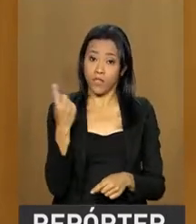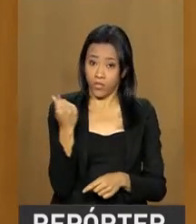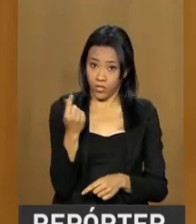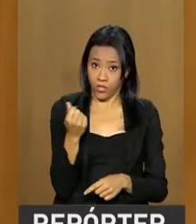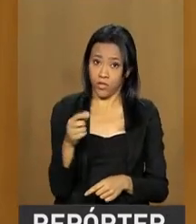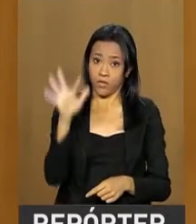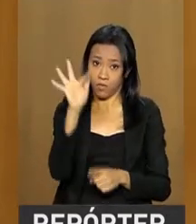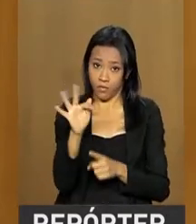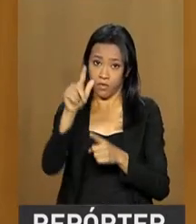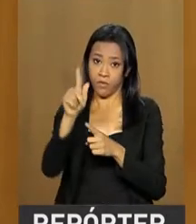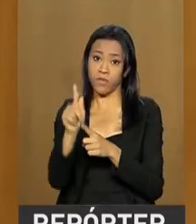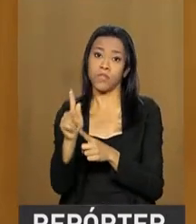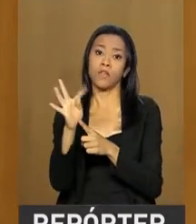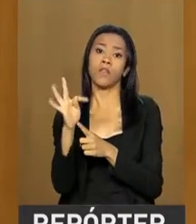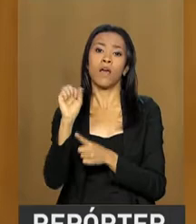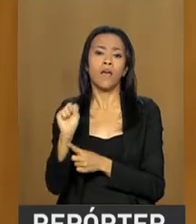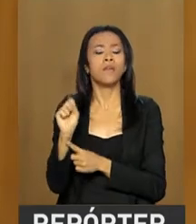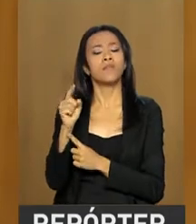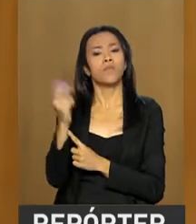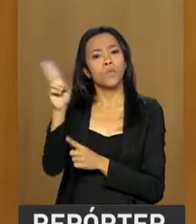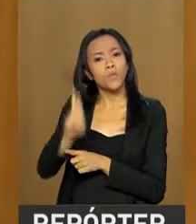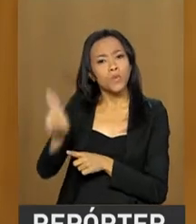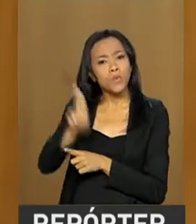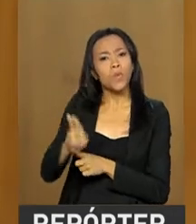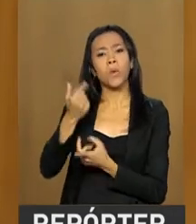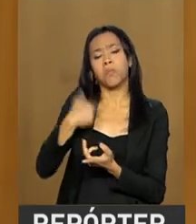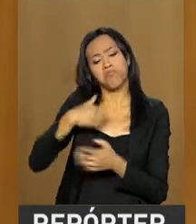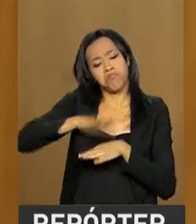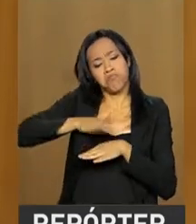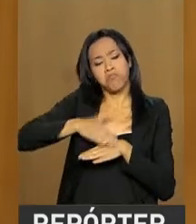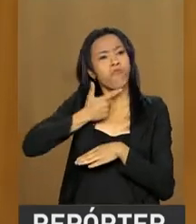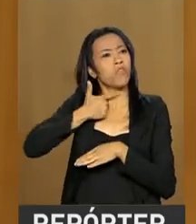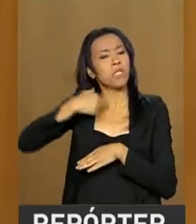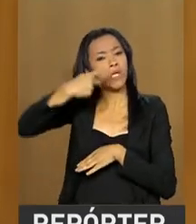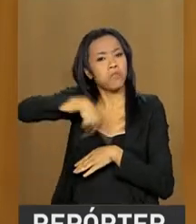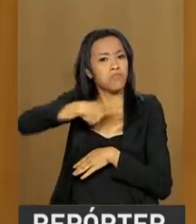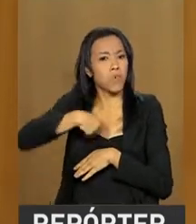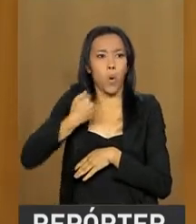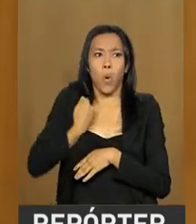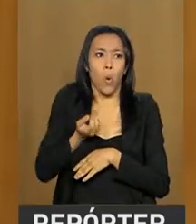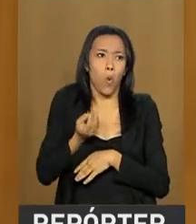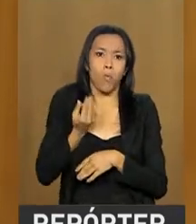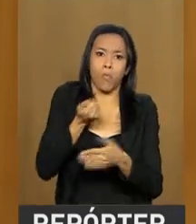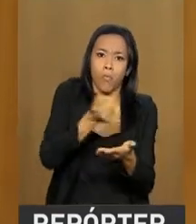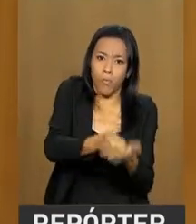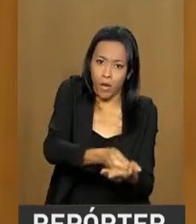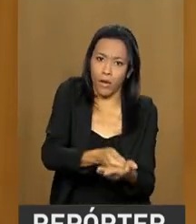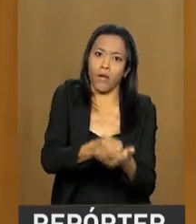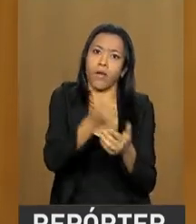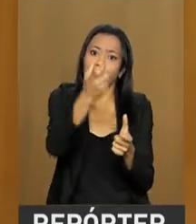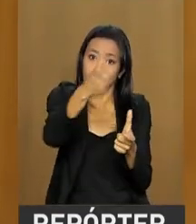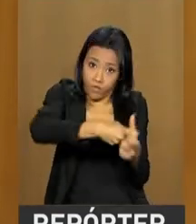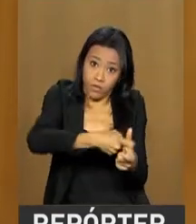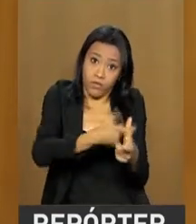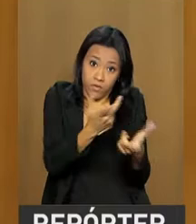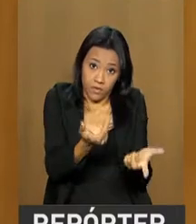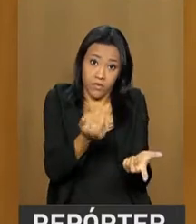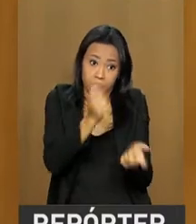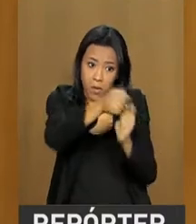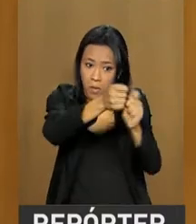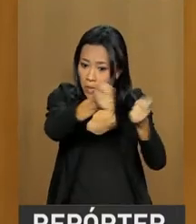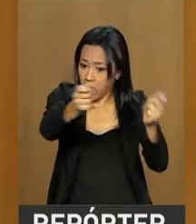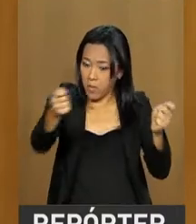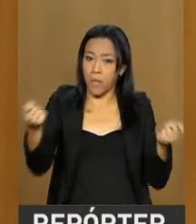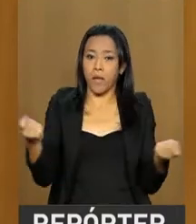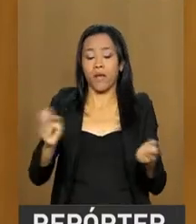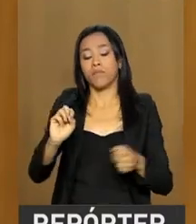dinheiro da forma que fosse mais conveniente para o trabalhador ou pagar contas o que é importante e faz parte do conjunto do